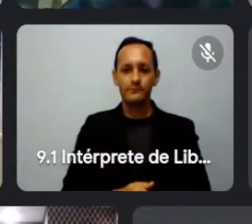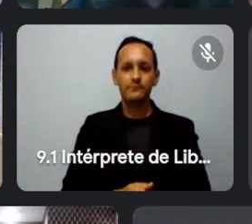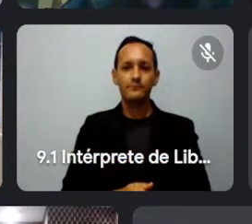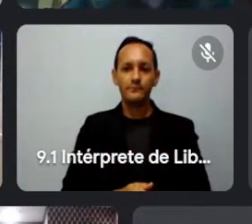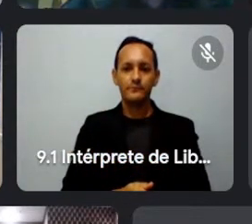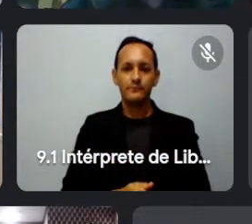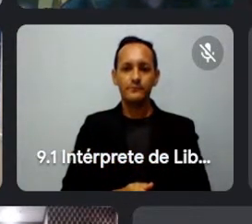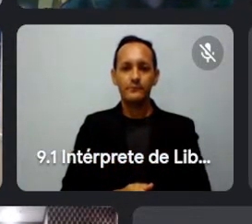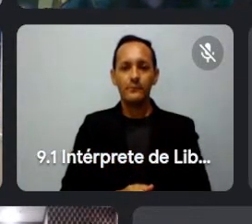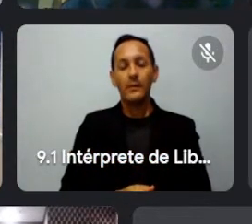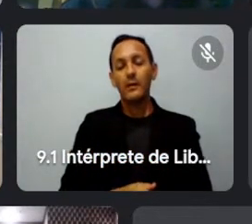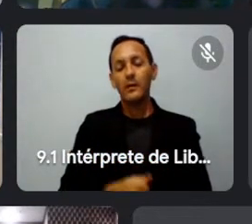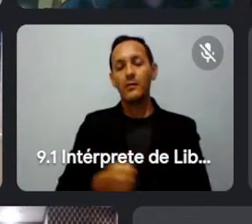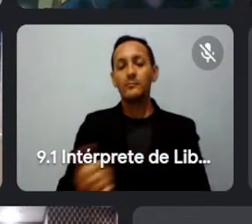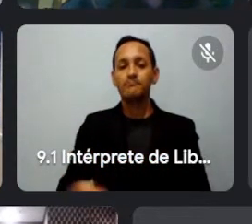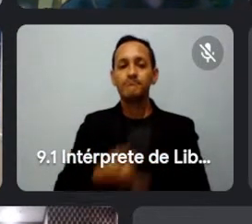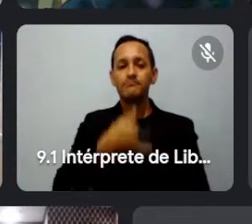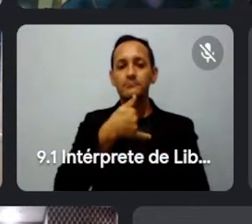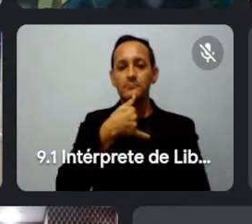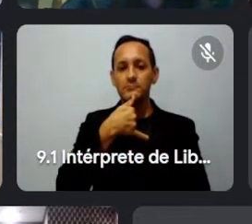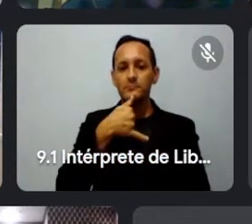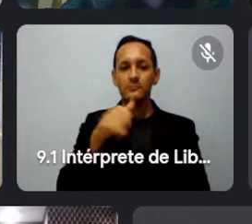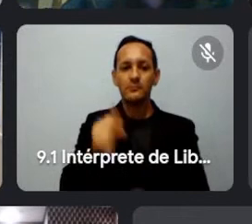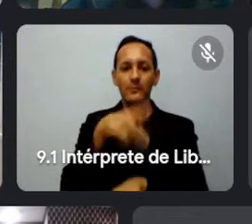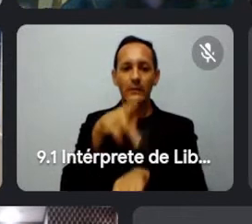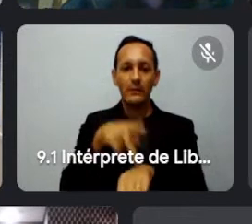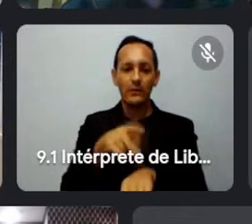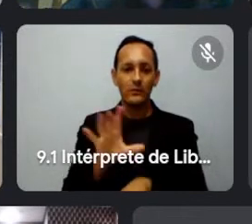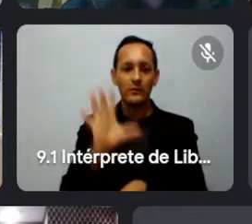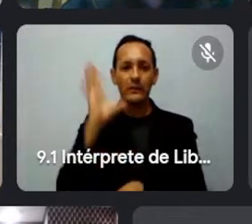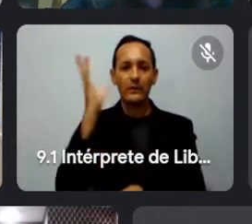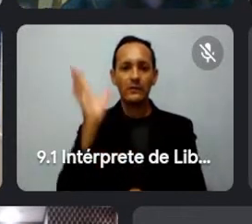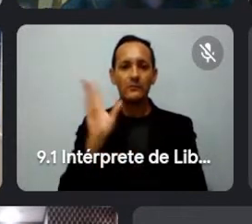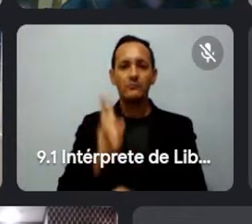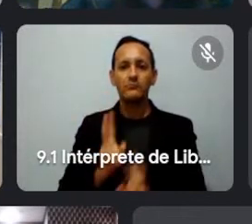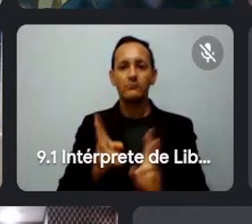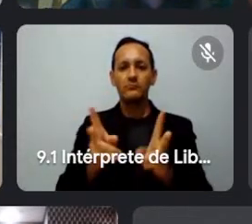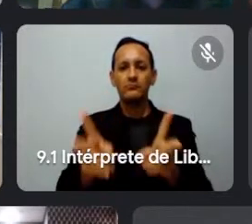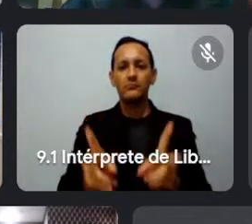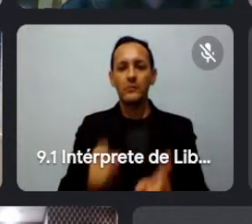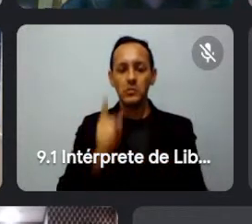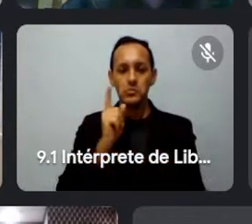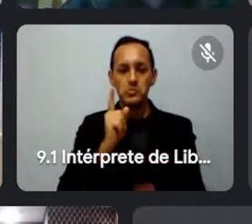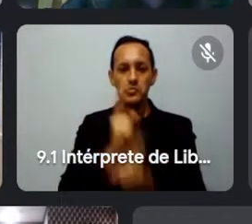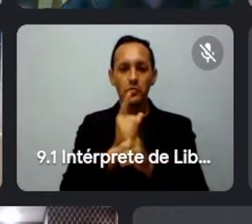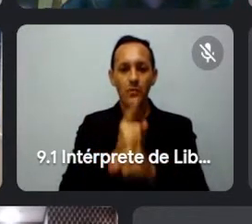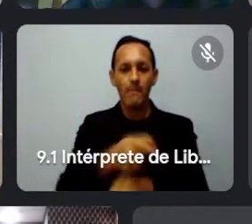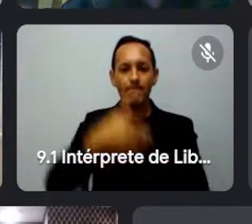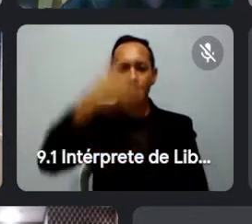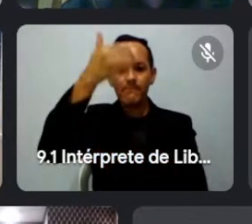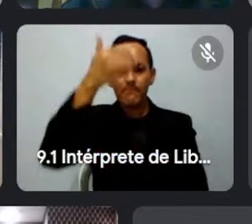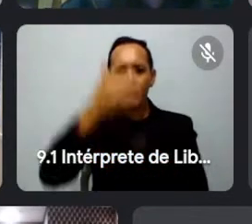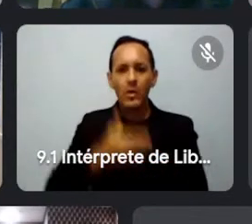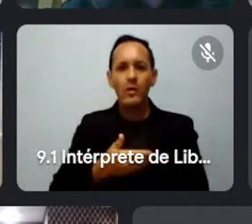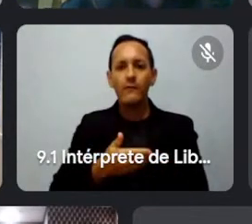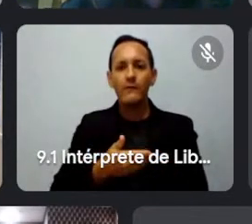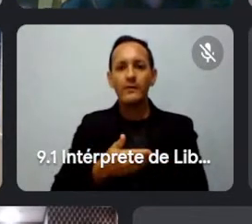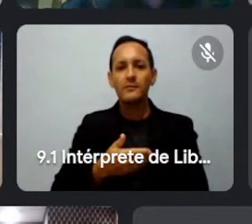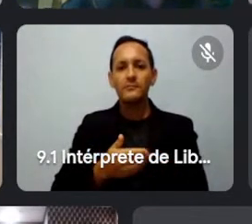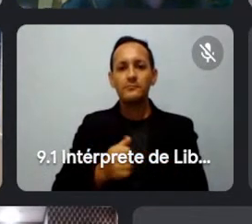isso ainda ocorra no nosso país mas não verifico presente provas cabais